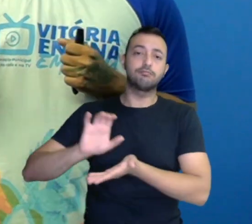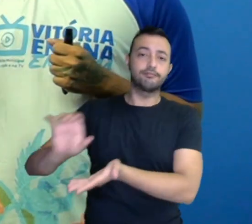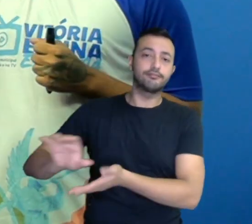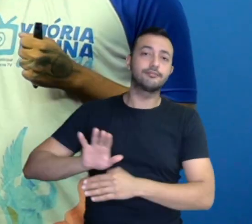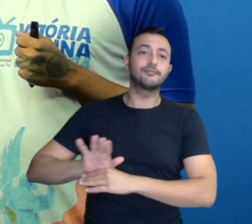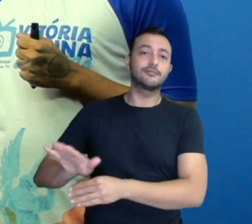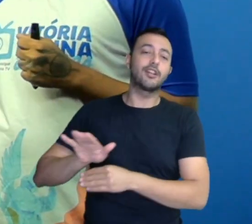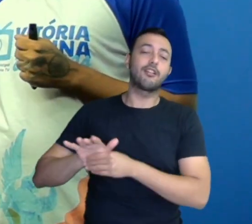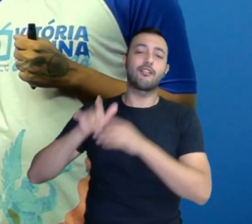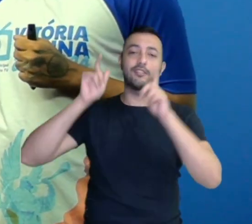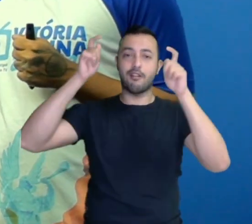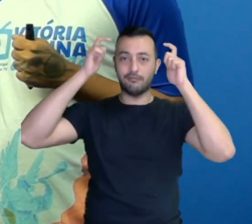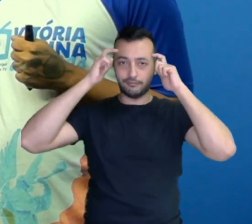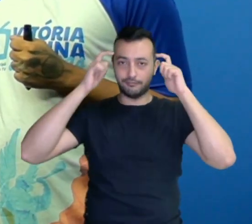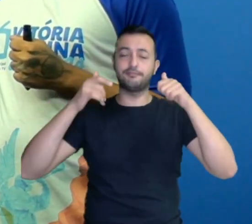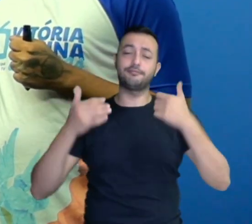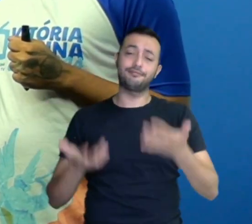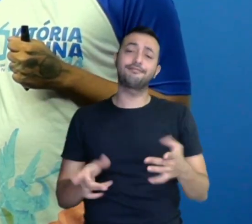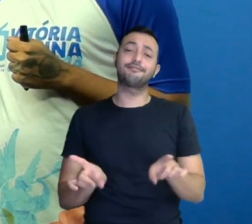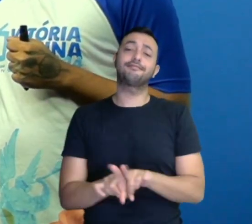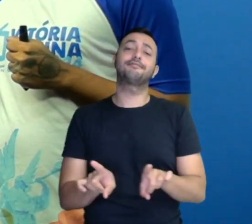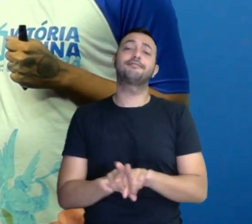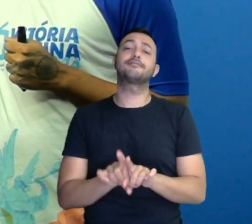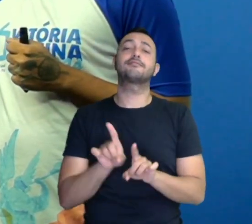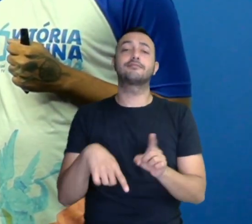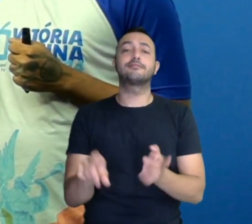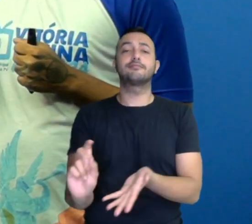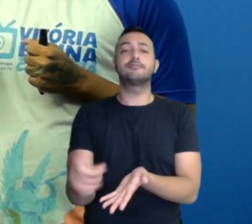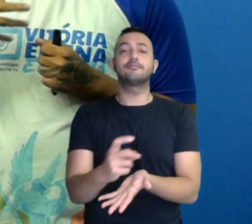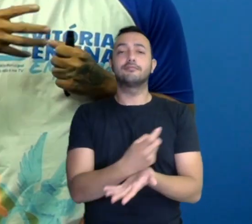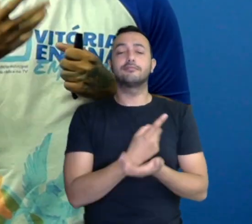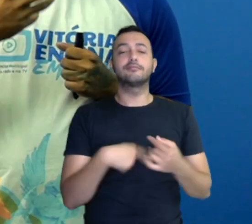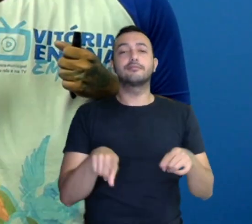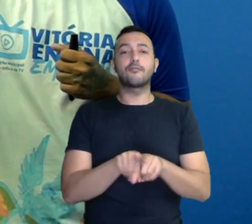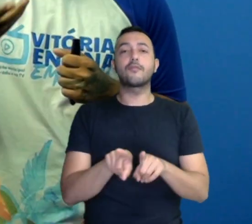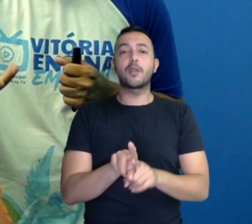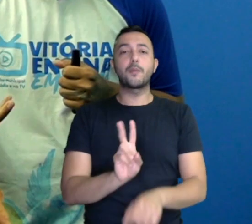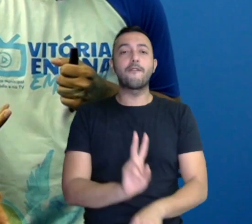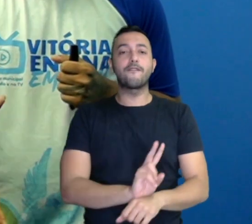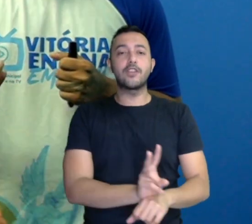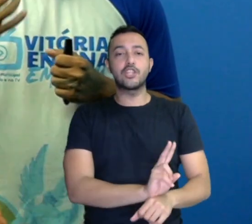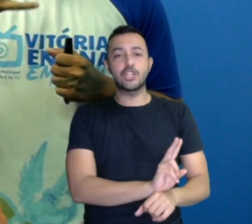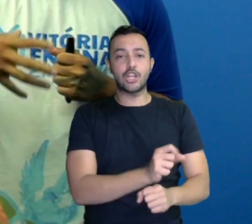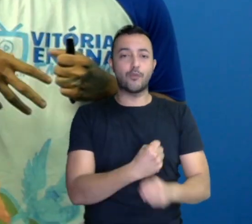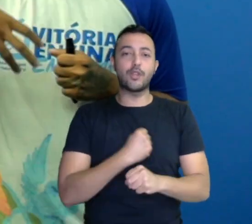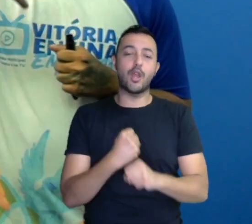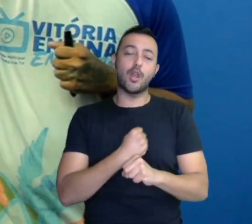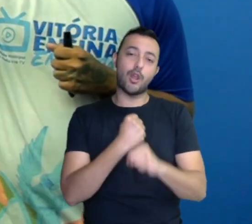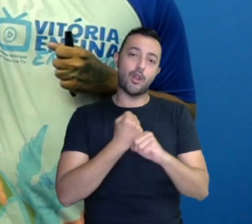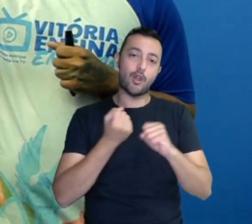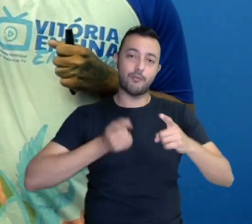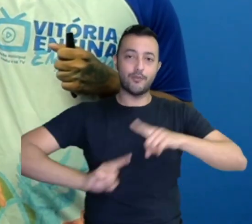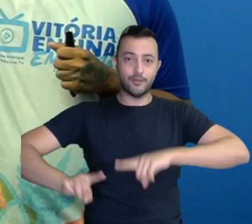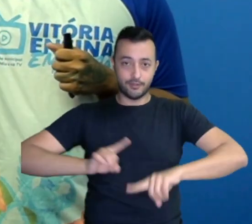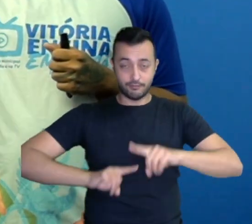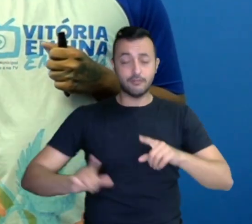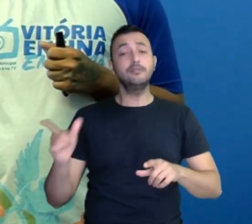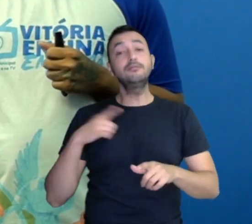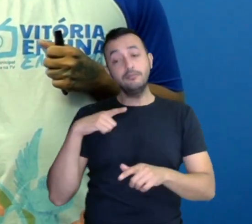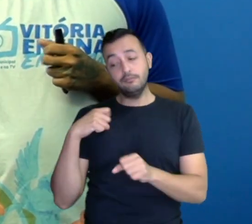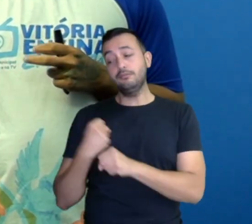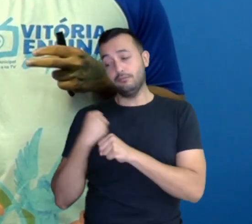certo? Então, existe aí essa função dos cobradores de impostos. Além disso, os fiscais das obras do reino, né, o reino tinha as